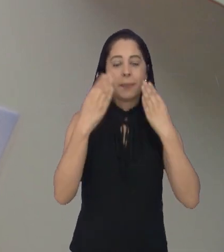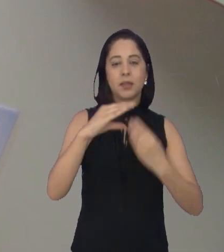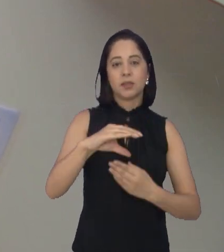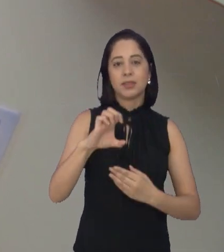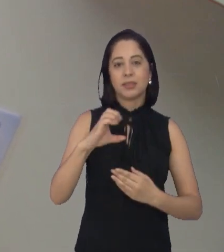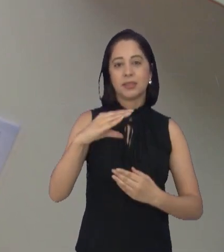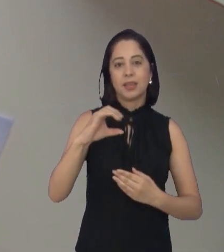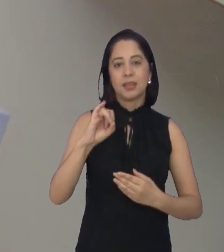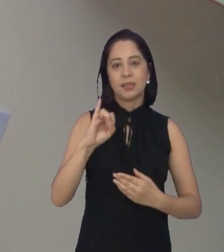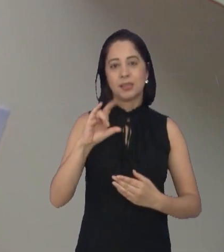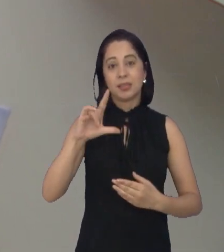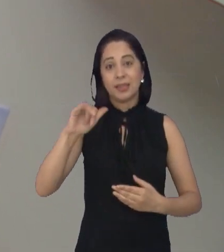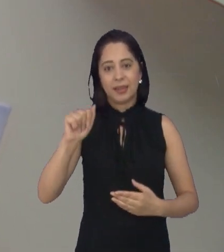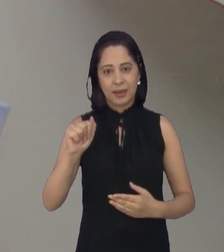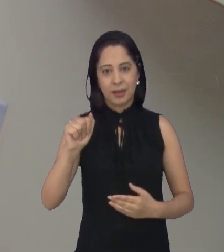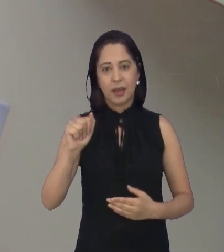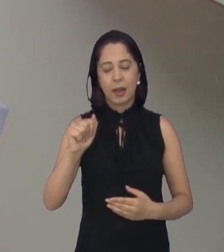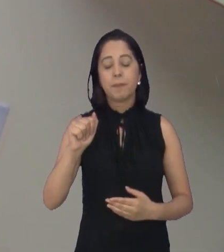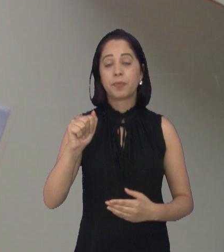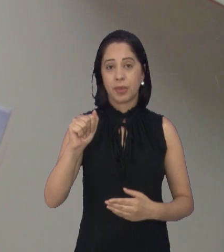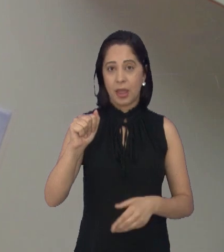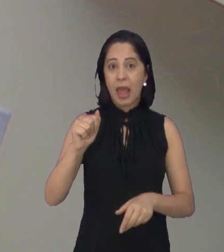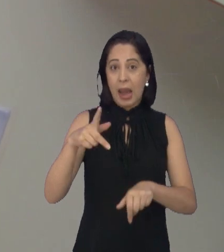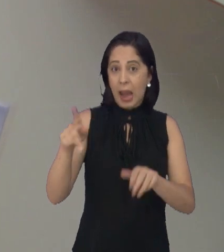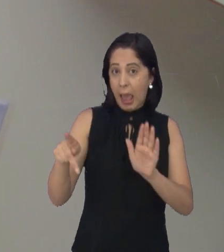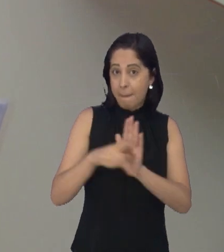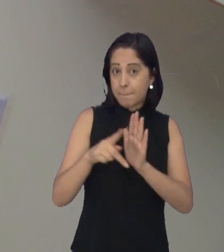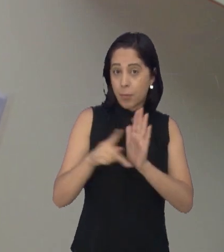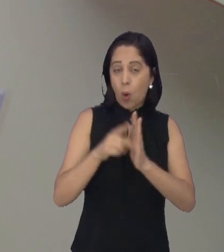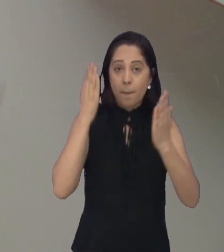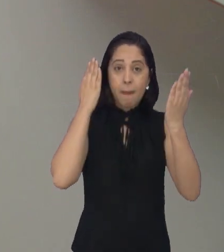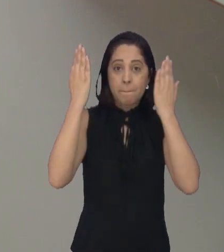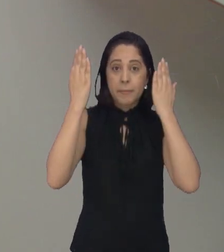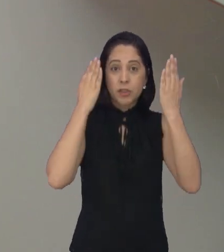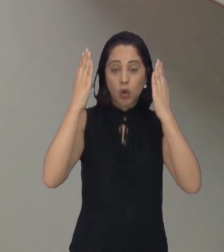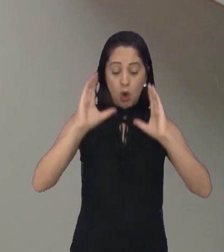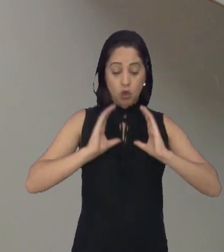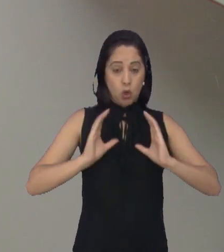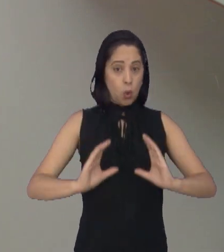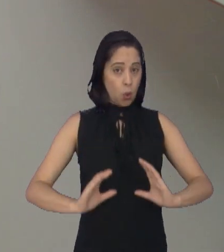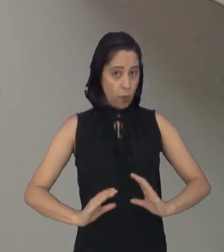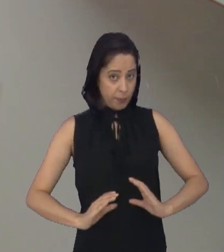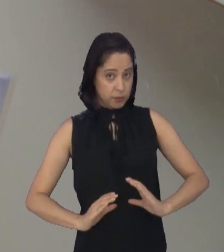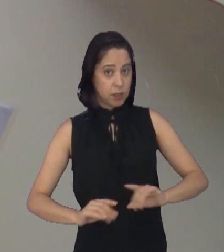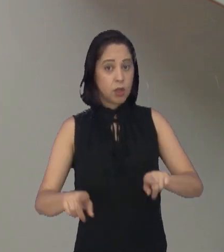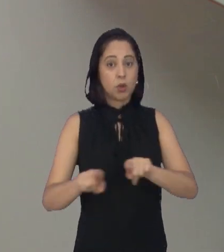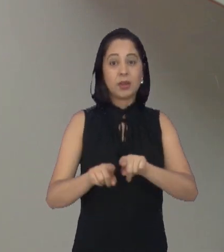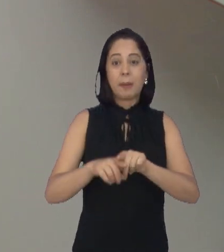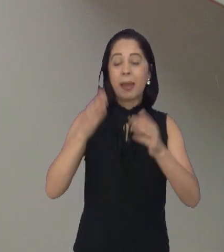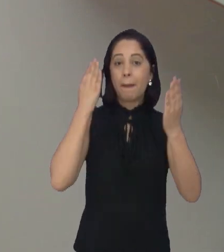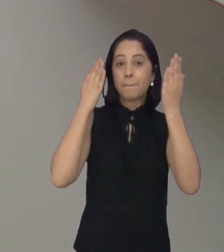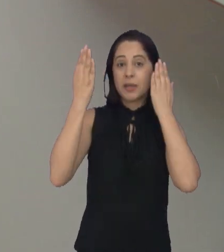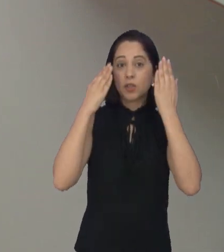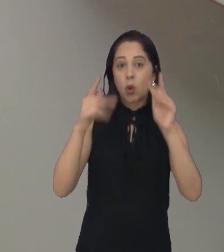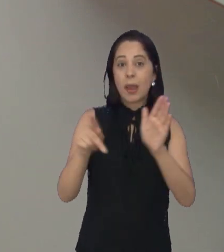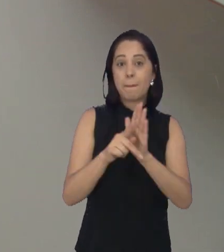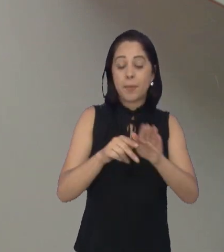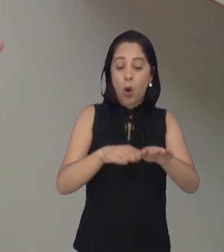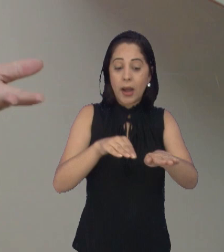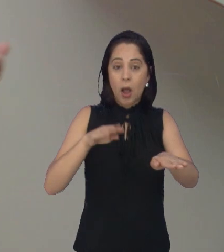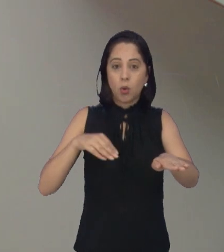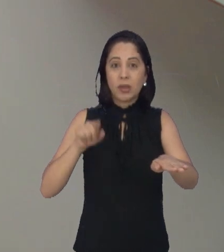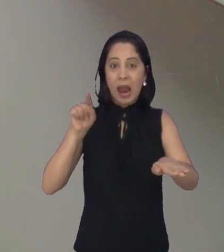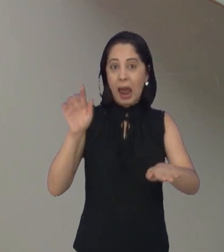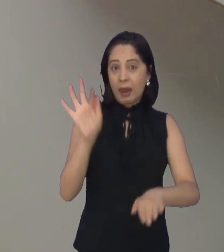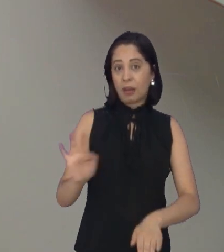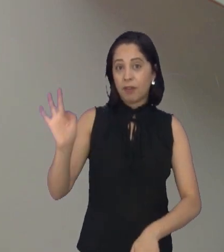Cecília Bellina, que tem especialização em psicologia comportamental e psicologia do trânsito pela USP.